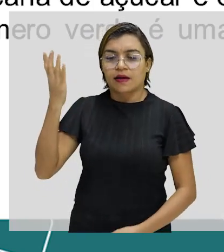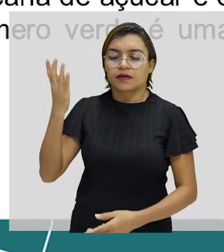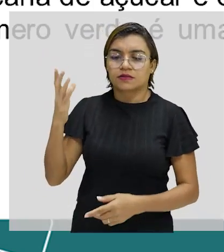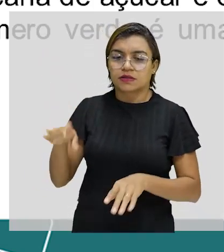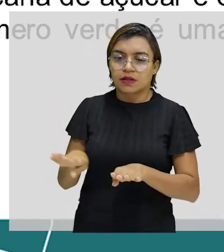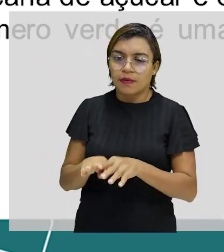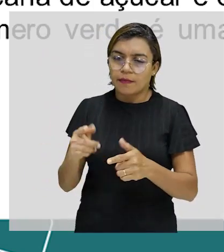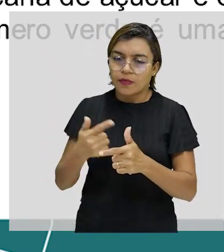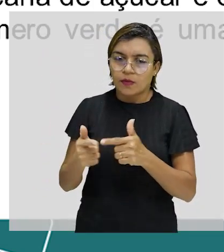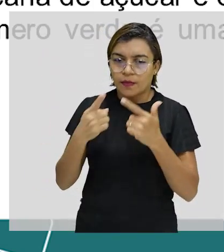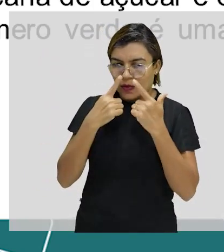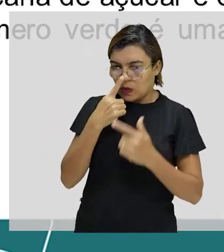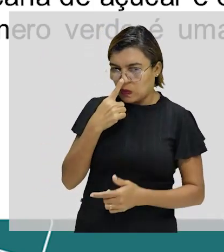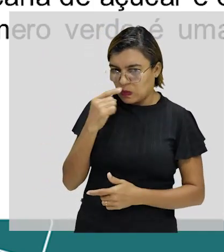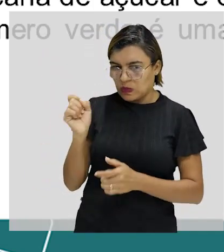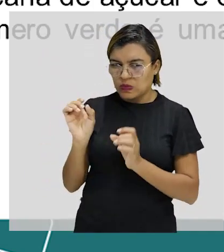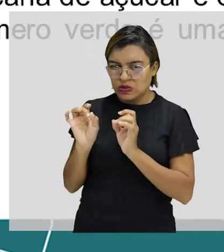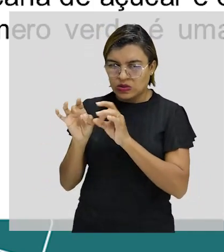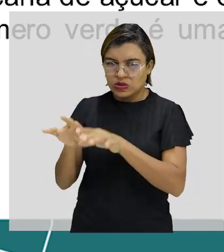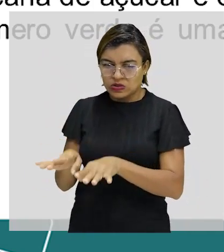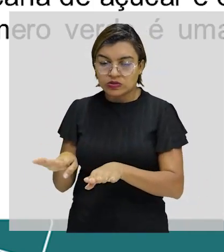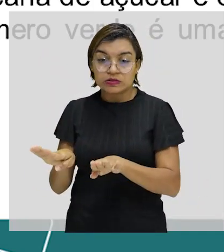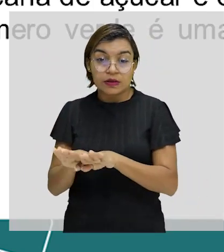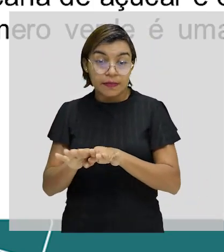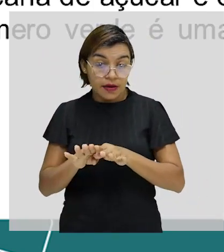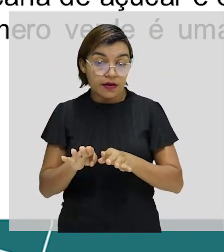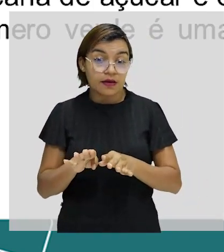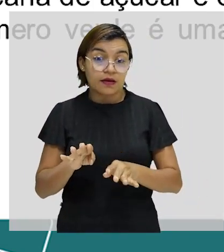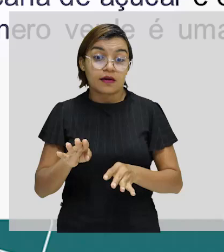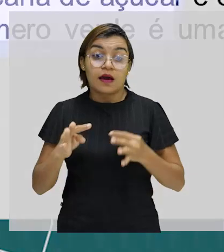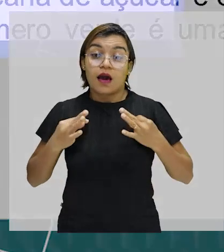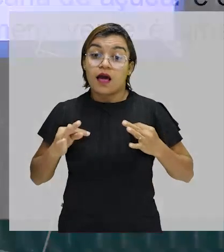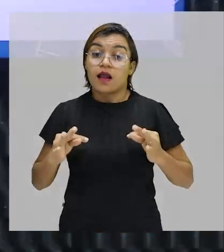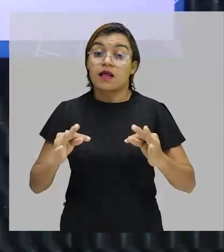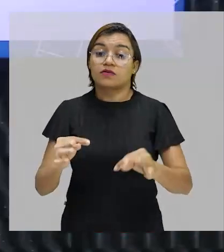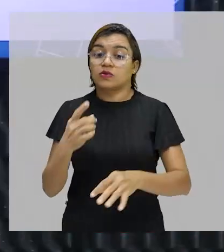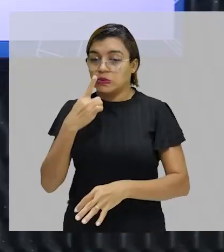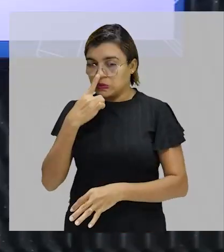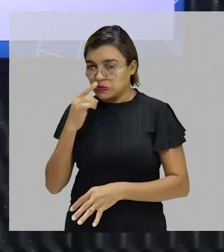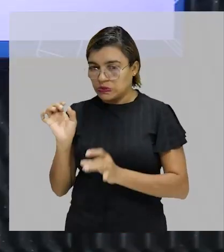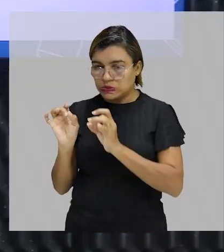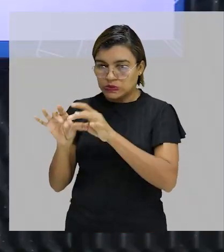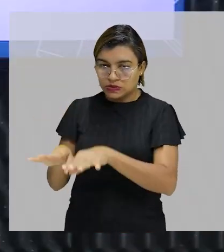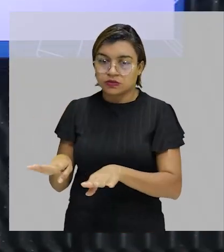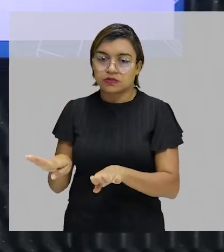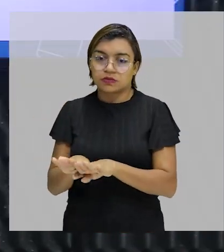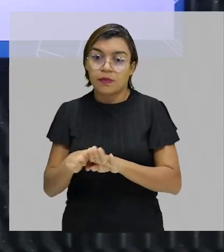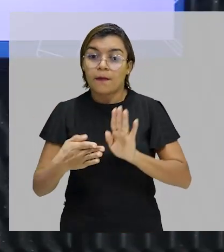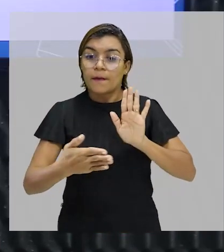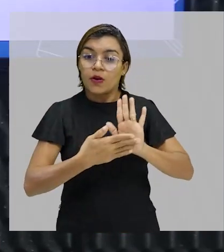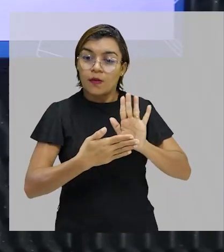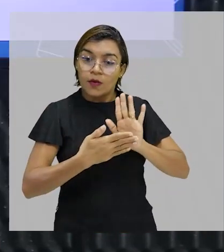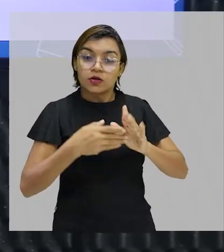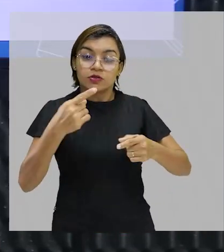lixo doméstico e também do lixo eletrônico. Muitas propostas estão sendo discutidas para reverter essa